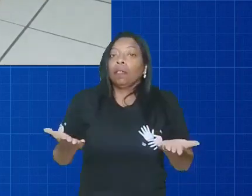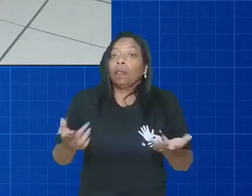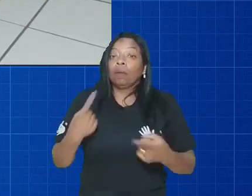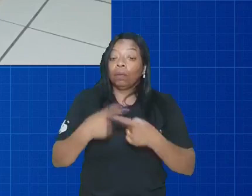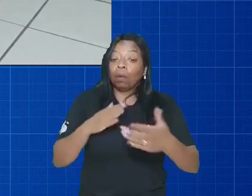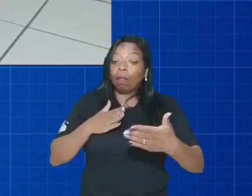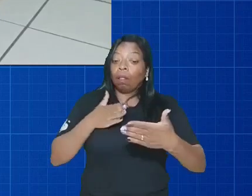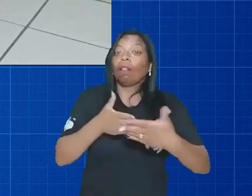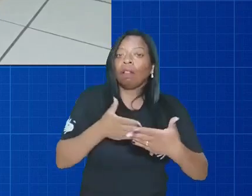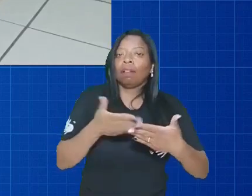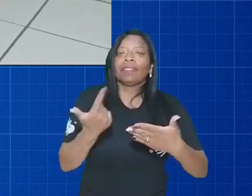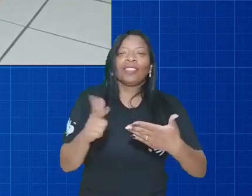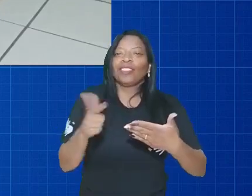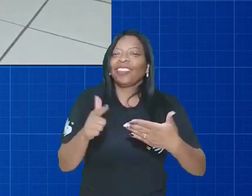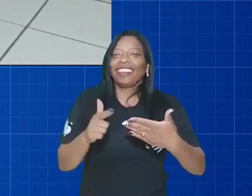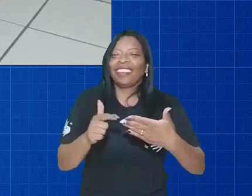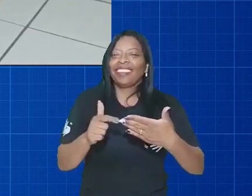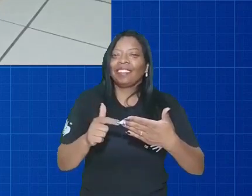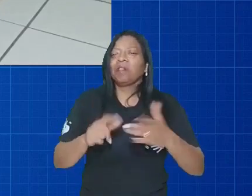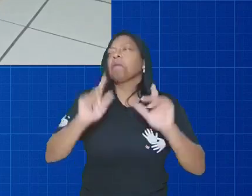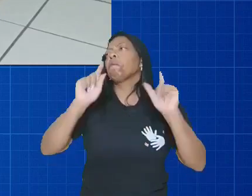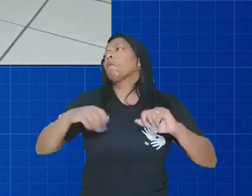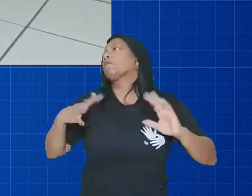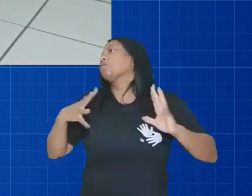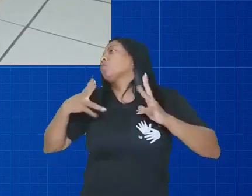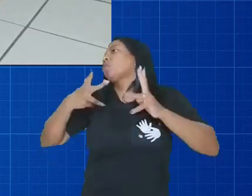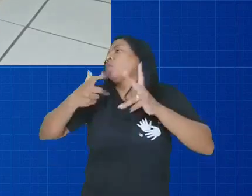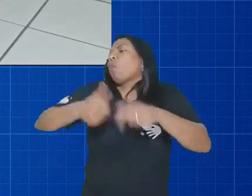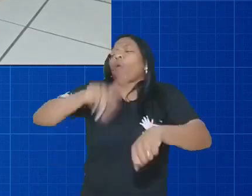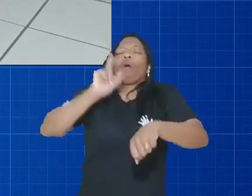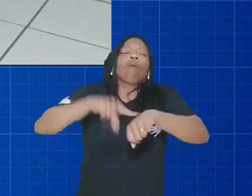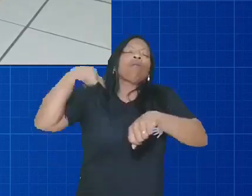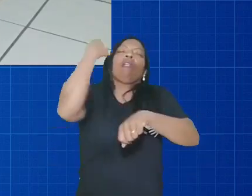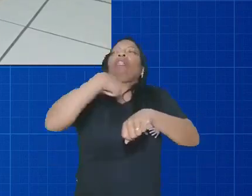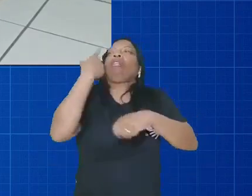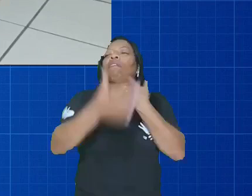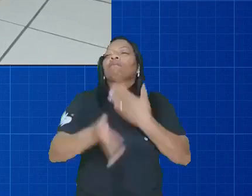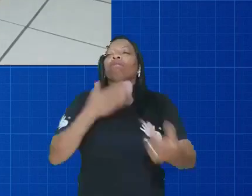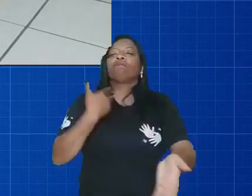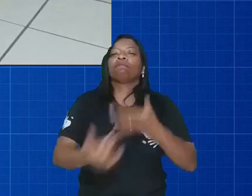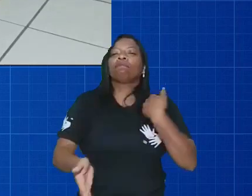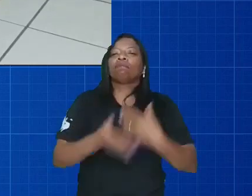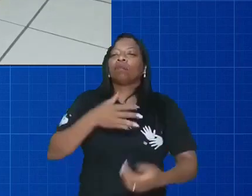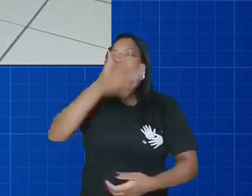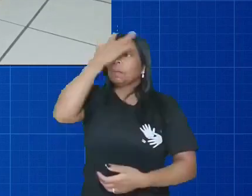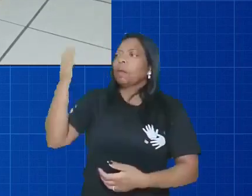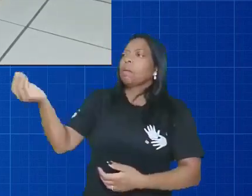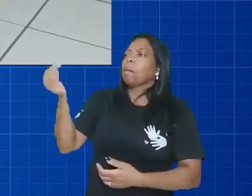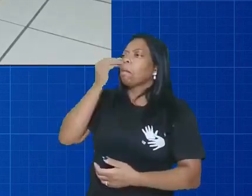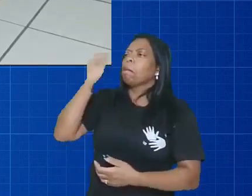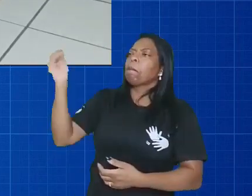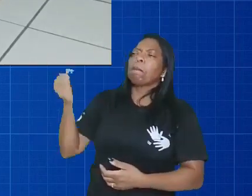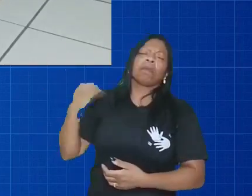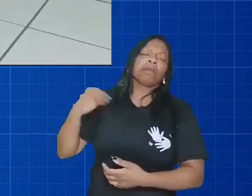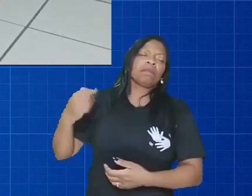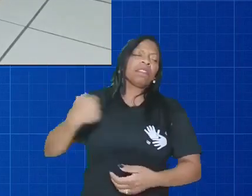limite. Então em casa eu podia tudo na hora que eu queria e do jeito que eu queria. Tava todo mundo em casa naquela bagunça toda de